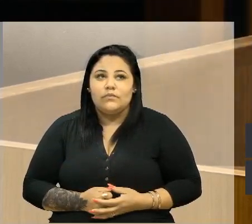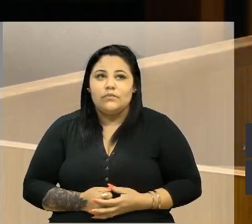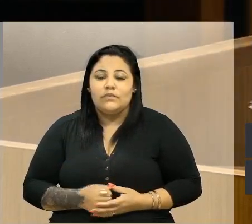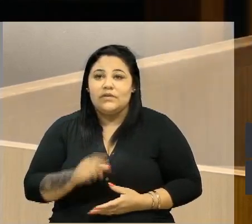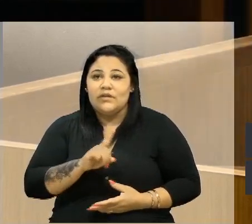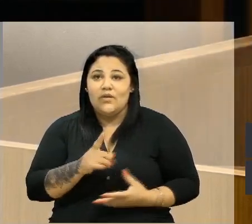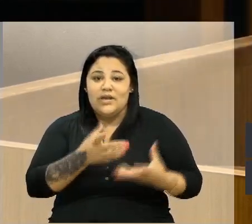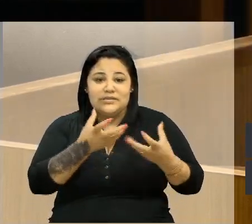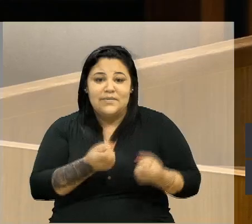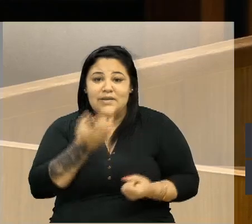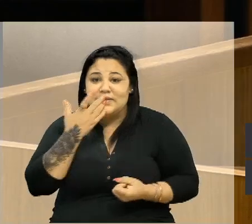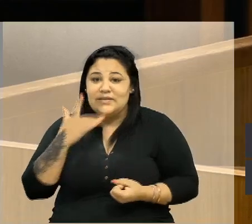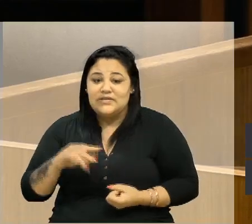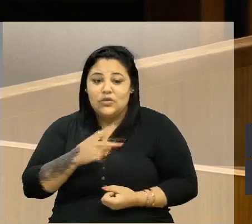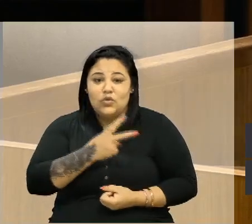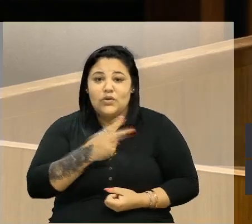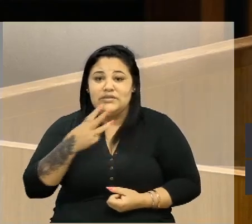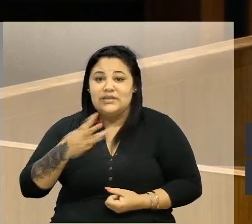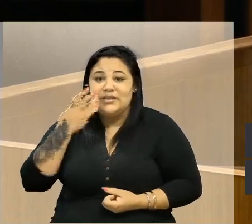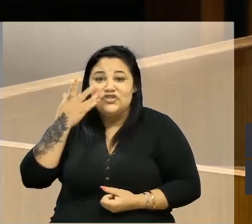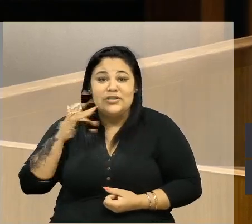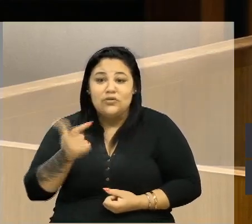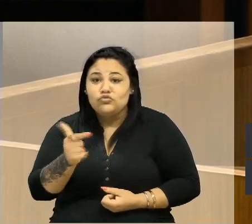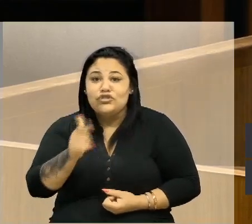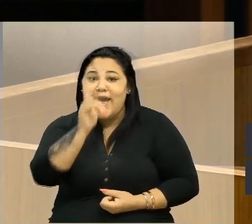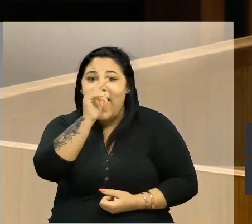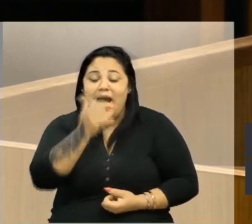recebendo as crianças 2, 3 dias sem água.